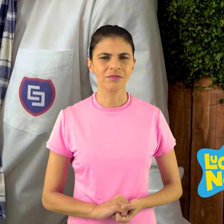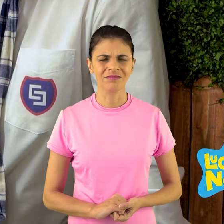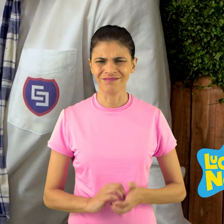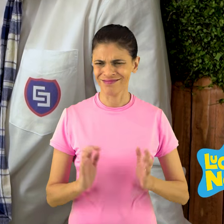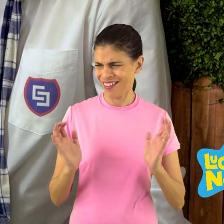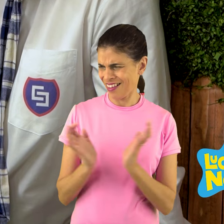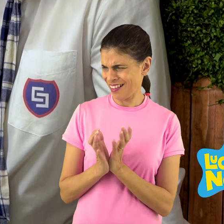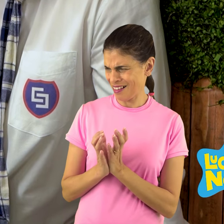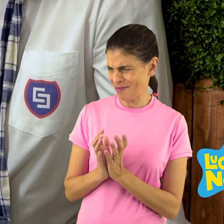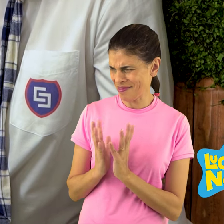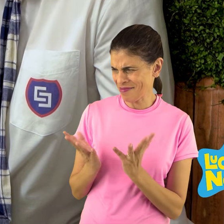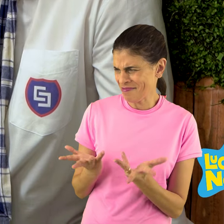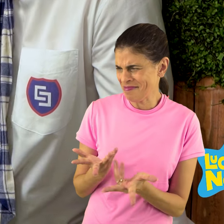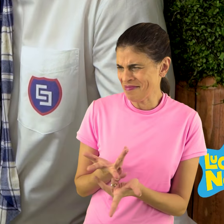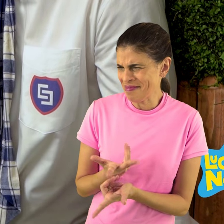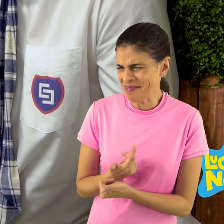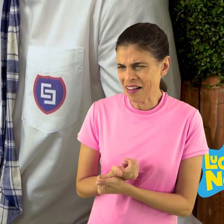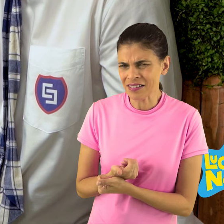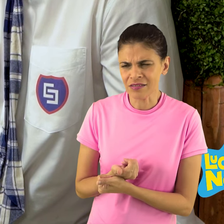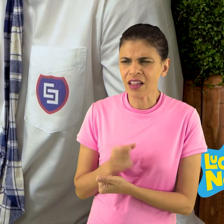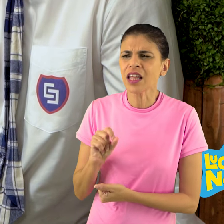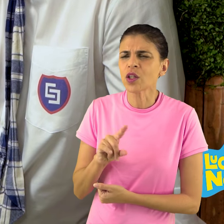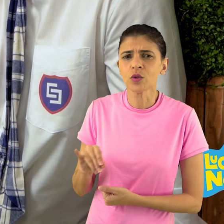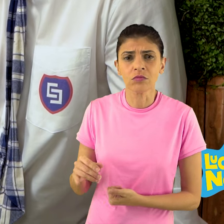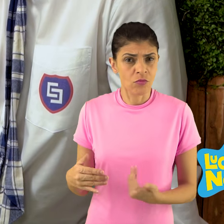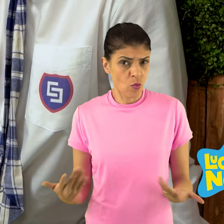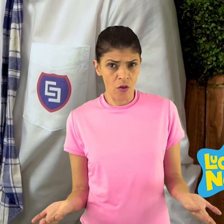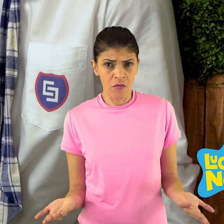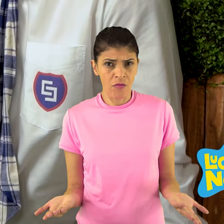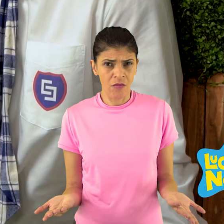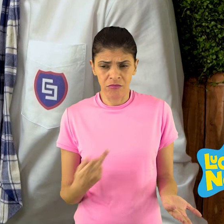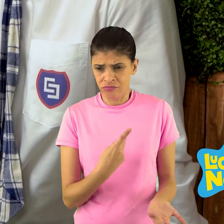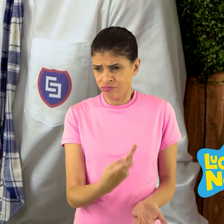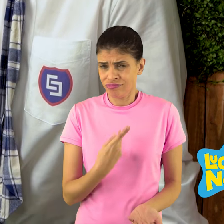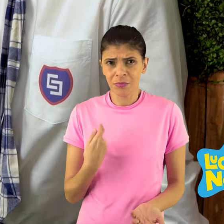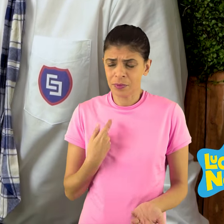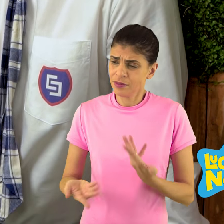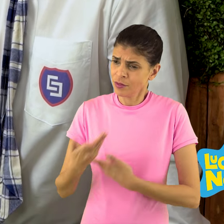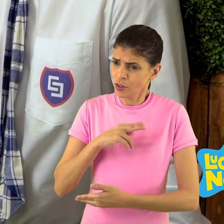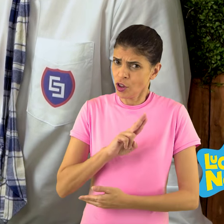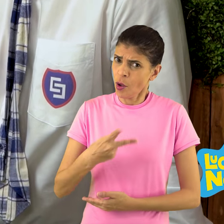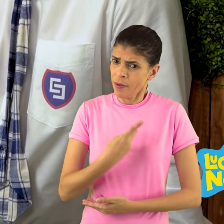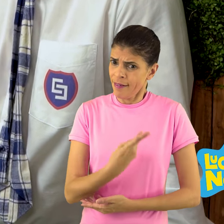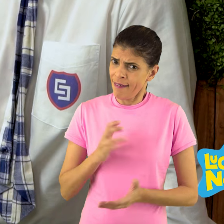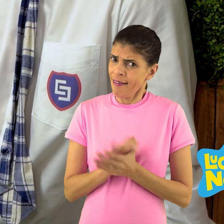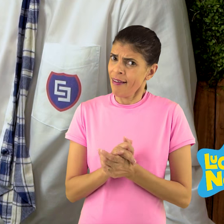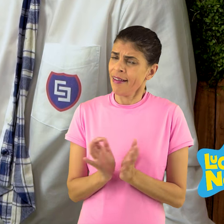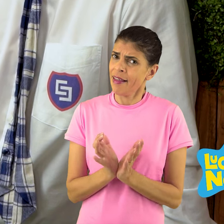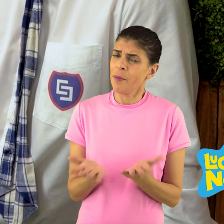Equipe fantástica? Que isso? Ué, a gente precisa dar um nome pra nossa equipe!